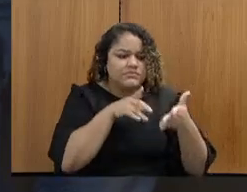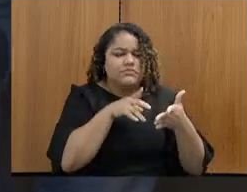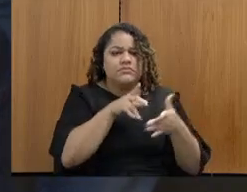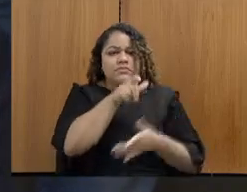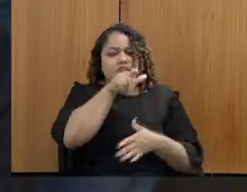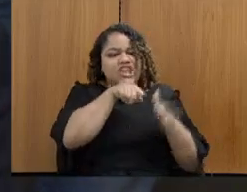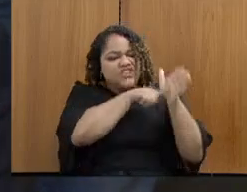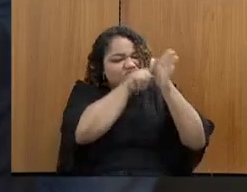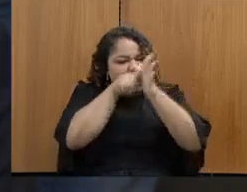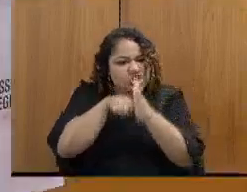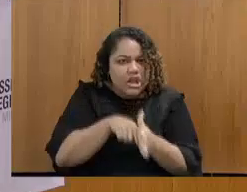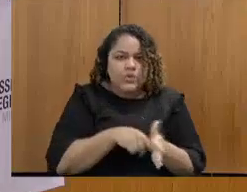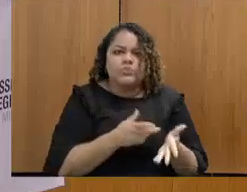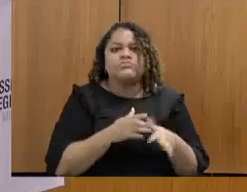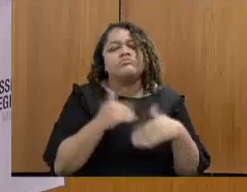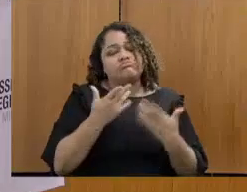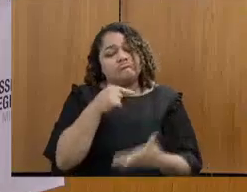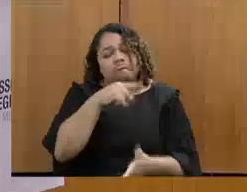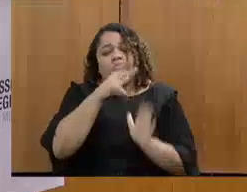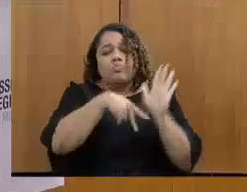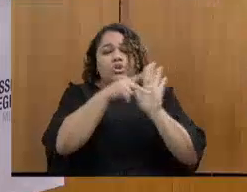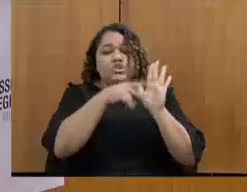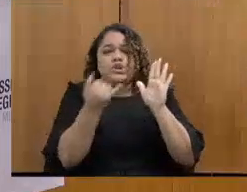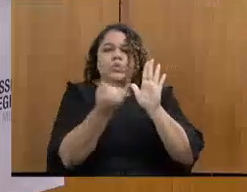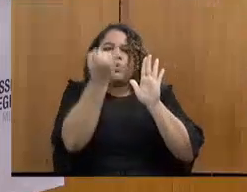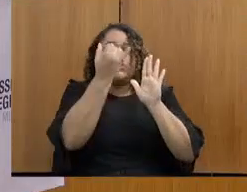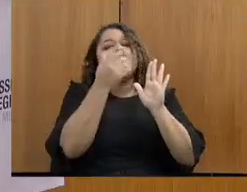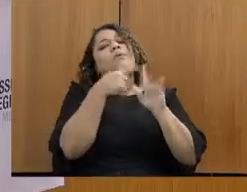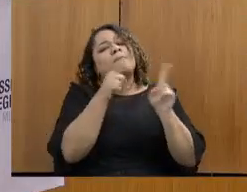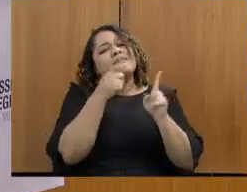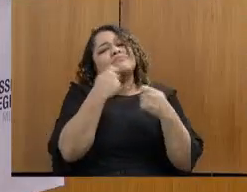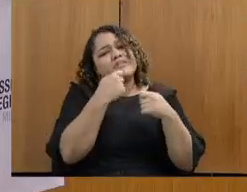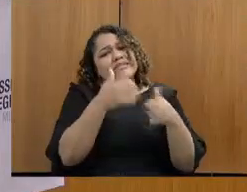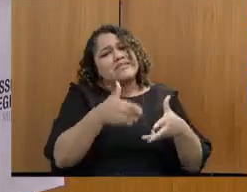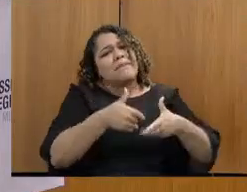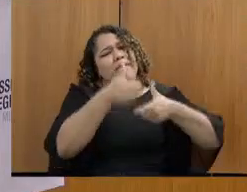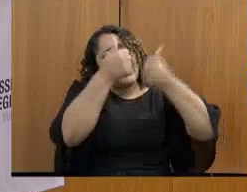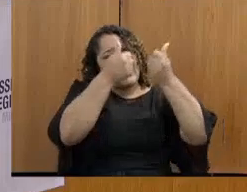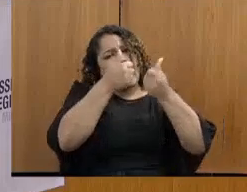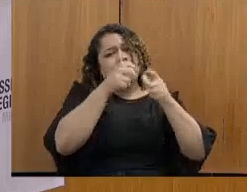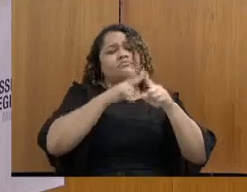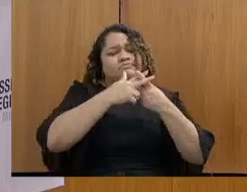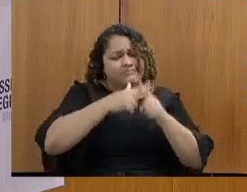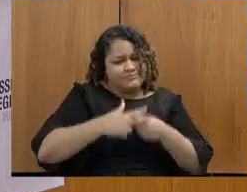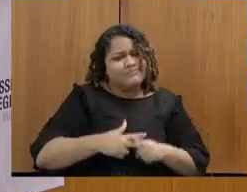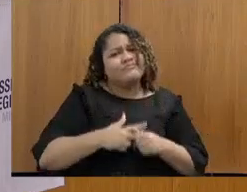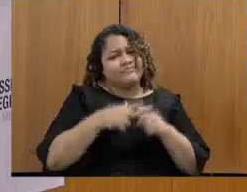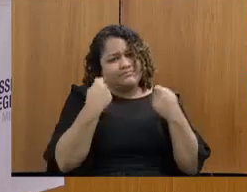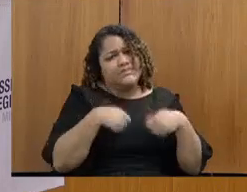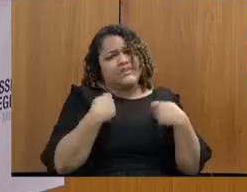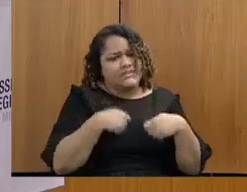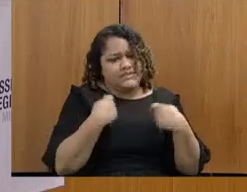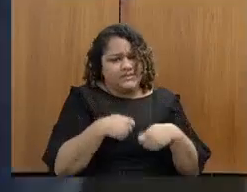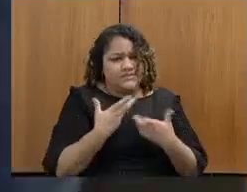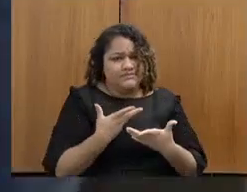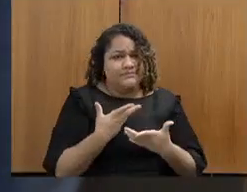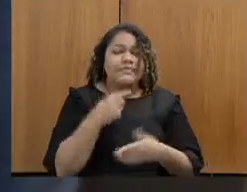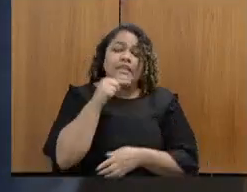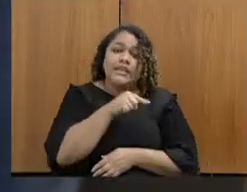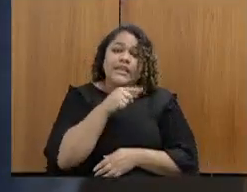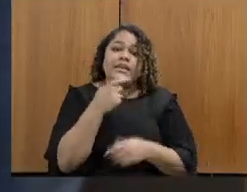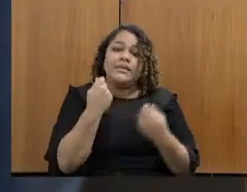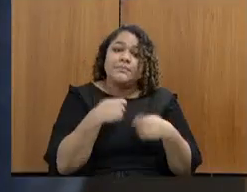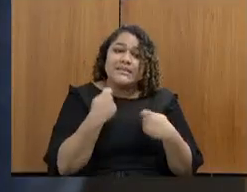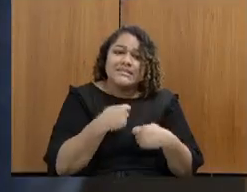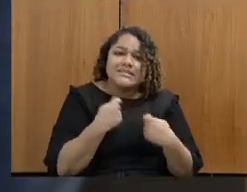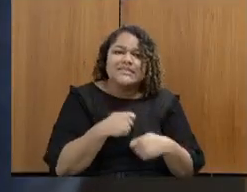muito importante mas que realmente conforme a senhora falou precisa ser aprimorado né precisa ser corrigido e ele precisa ser